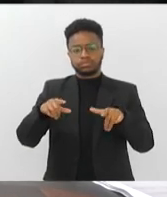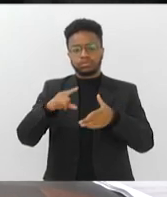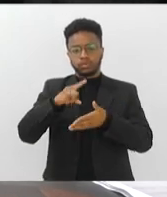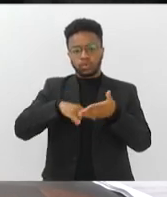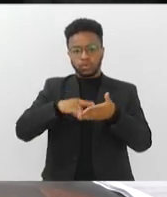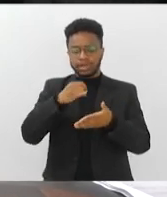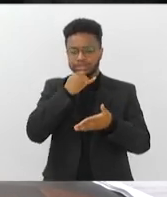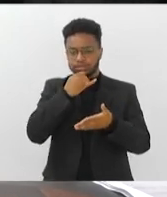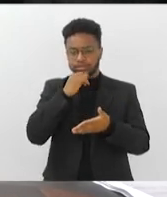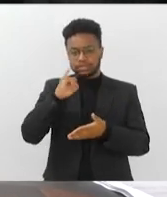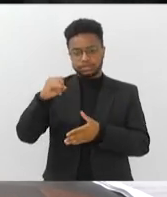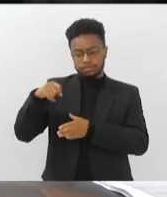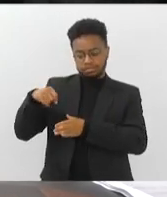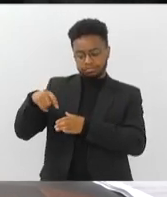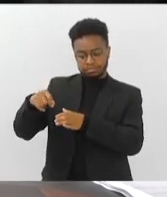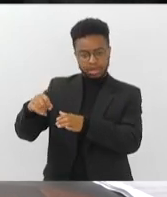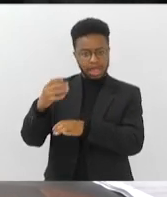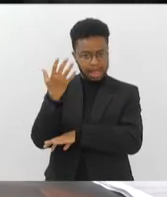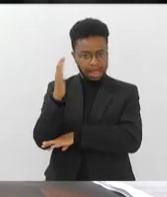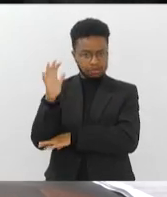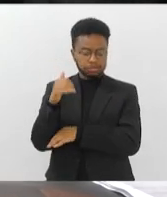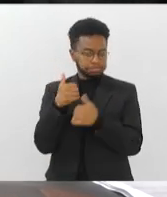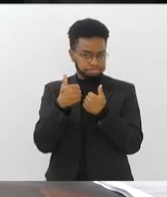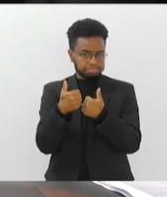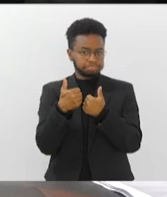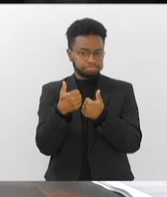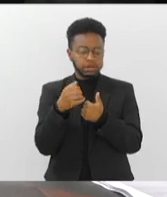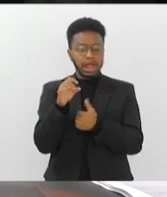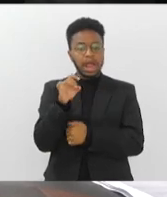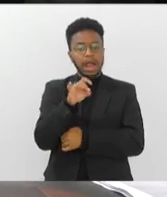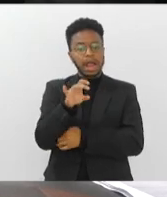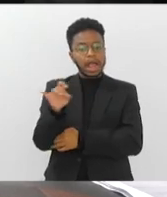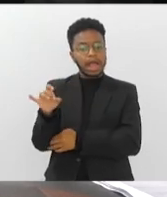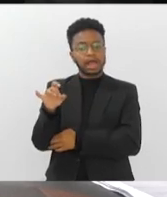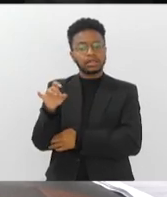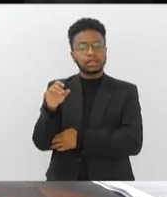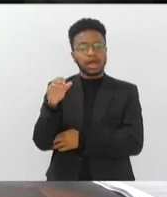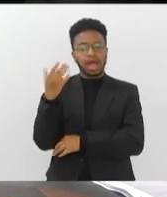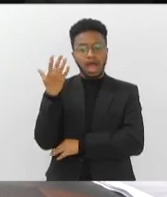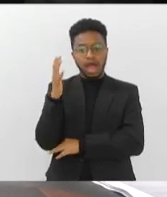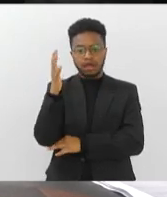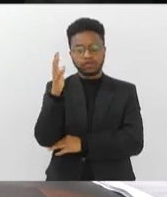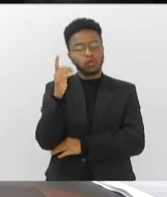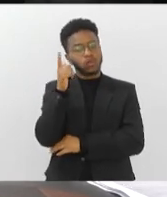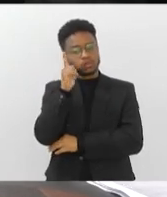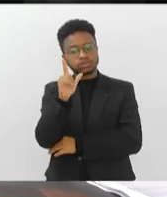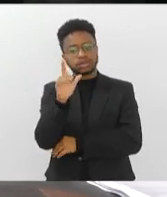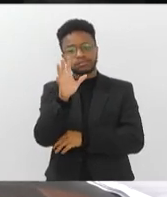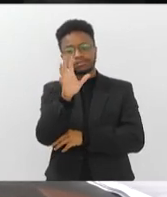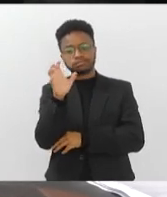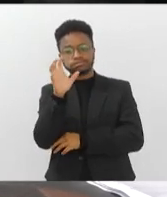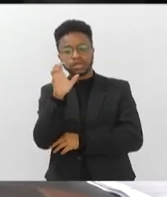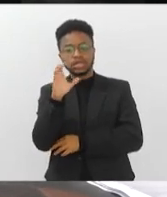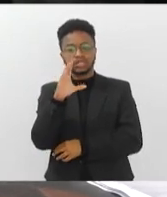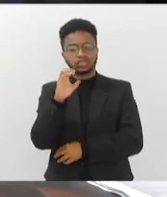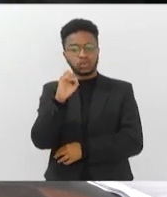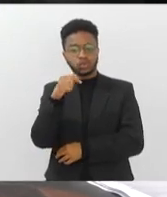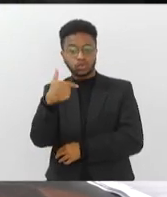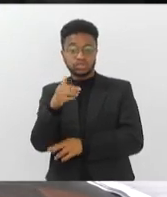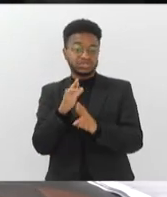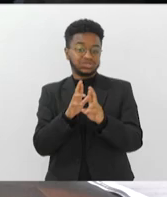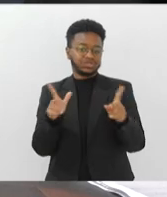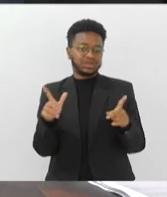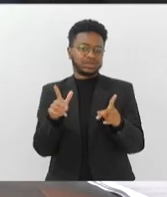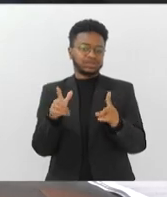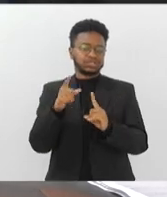planta uma árvore. Sim, cada árvore capta carbono de forma diferente. Né? De